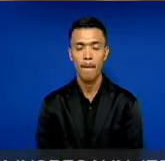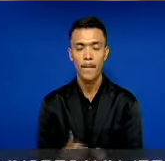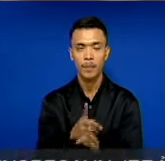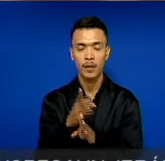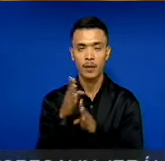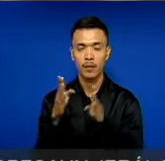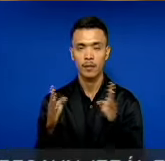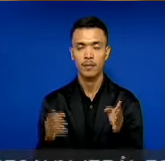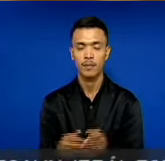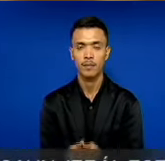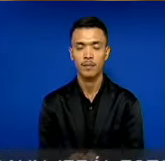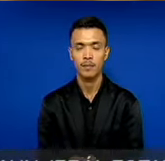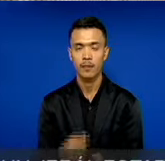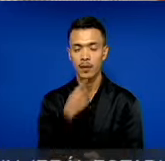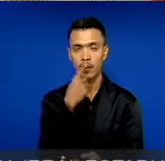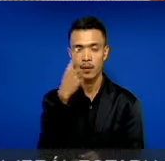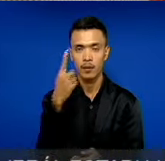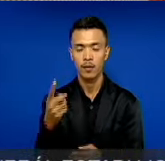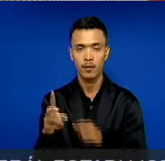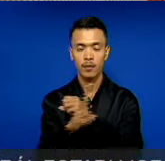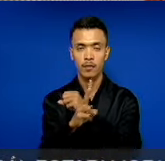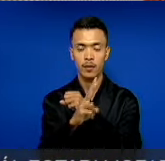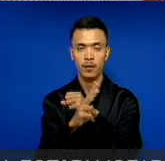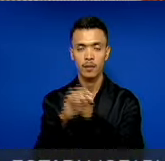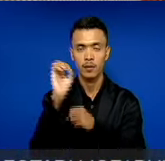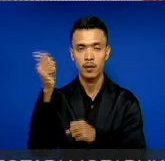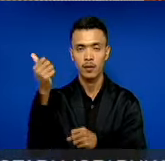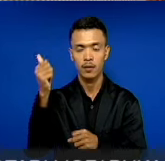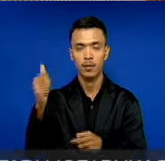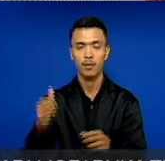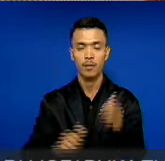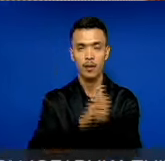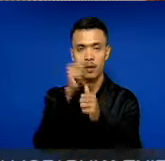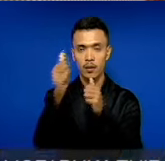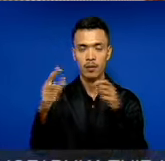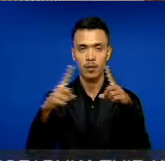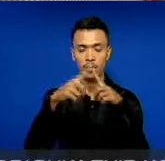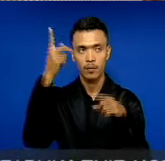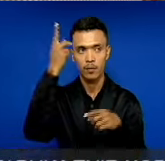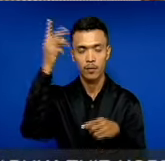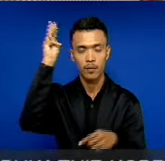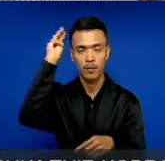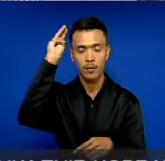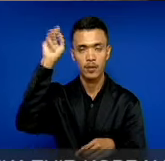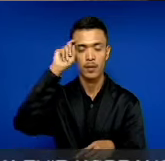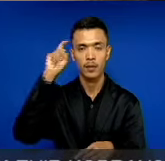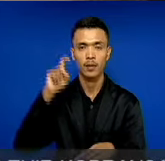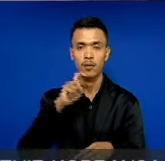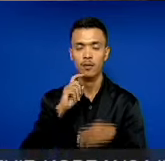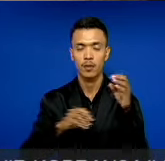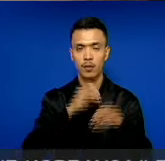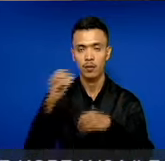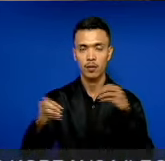Inspetor-Geral do Estado Francisco de Carvalho Hatetem, vítima quase sanulo, recente macatou queixa para primeiro-ministro Cairala Sanana Guzmão, com